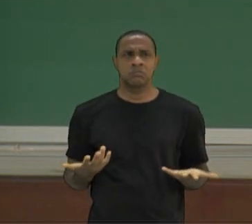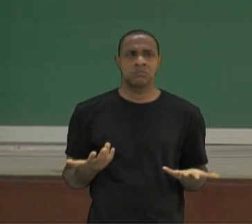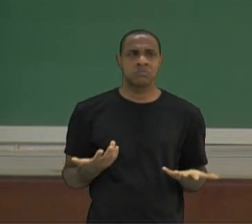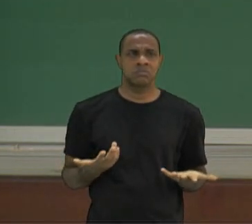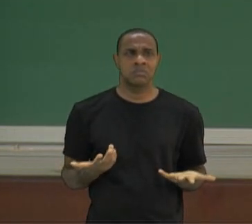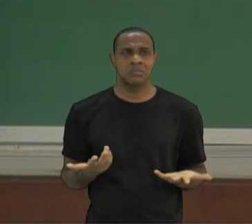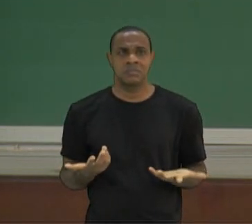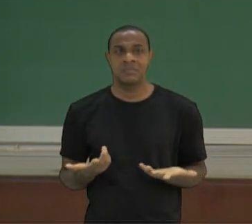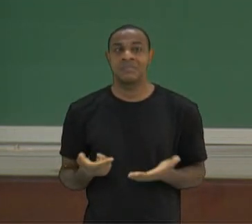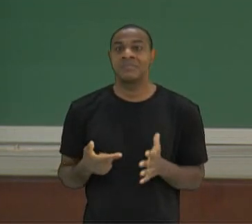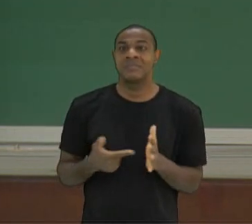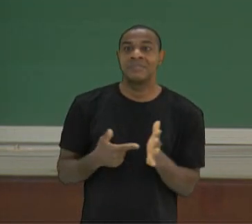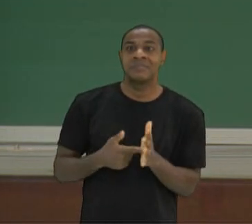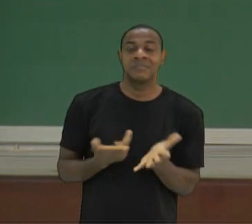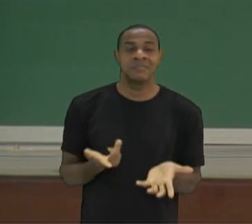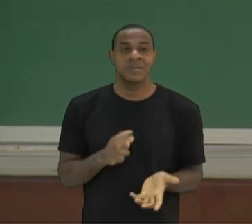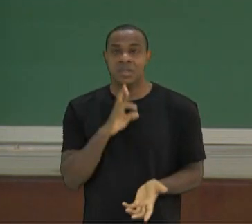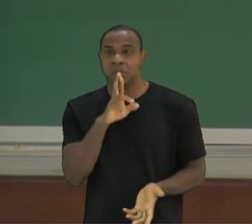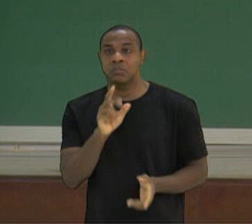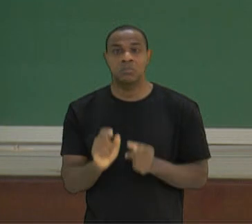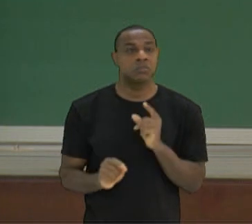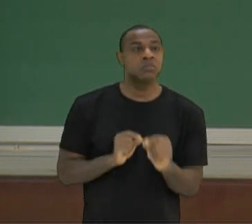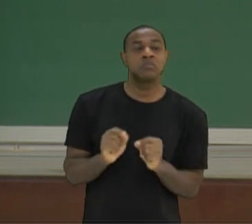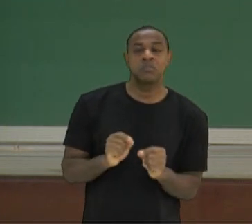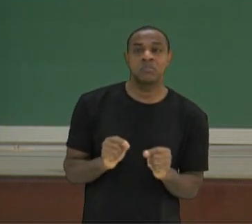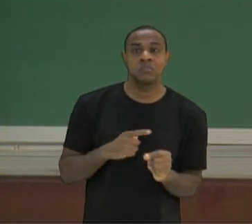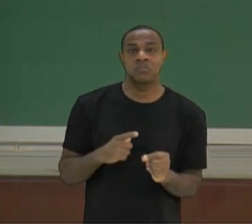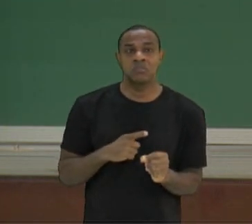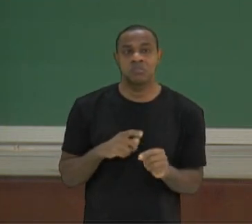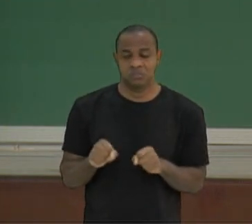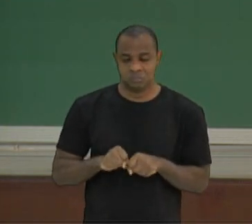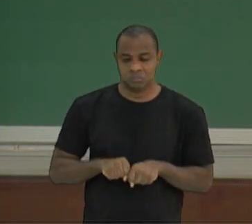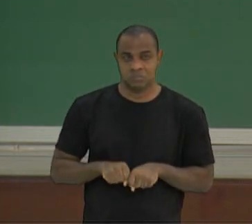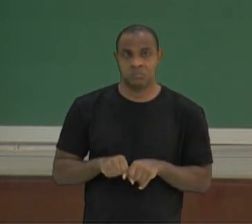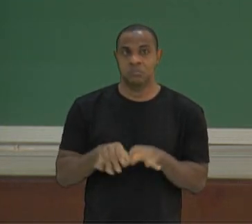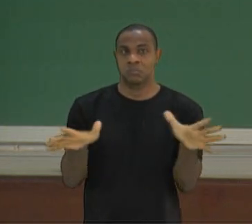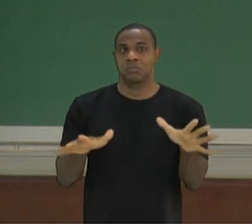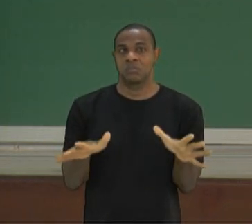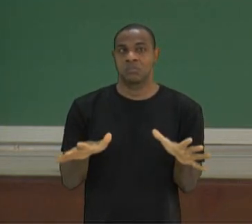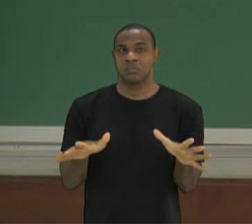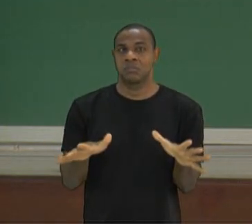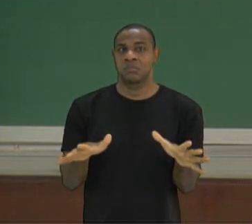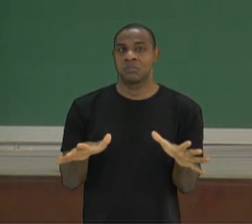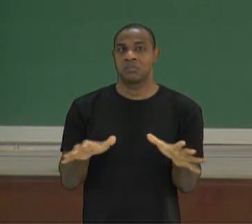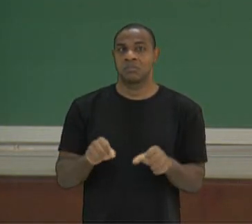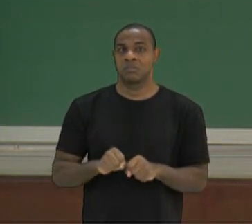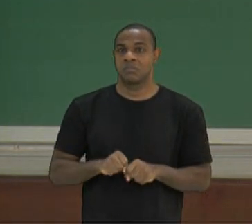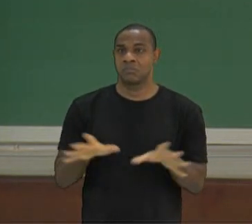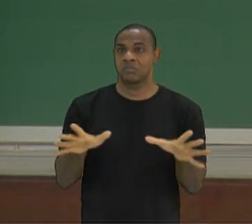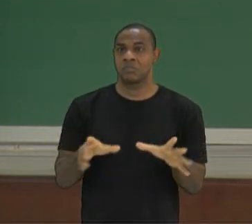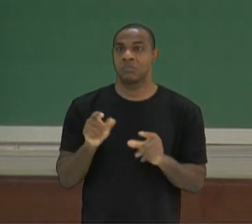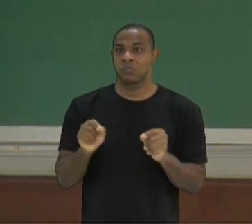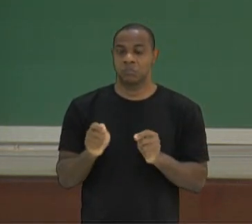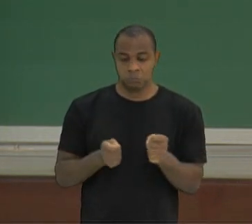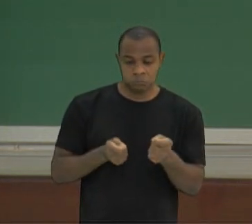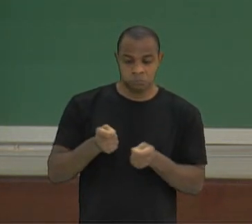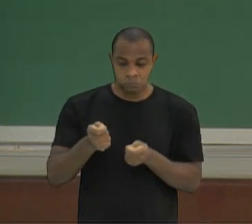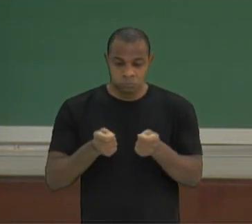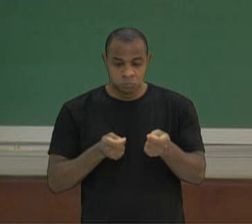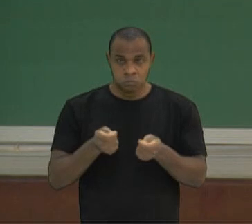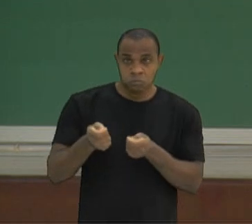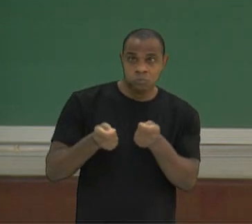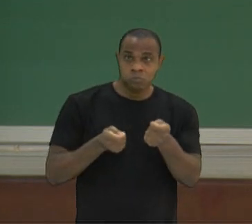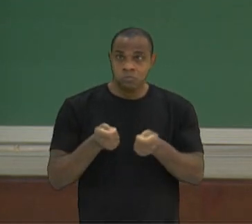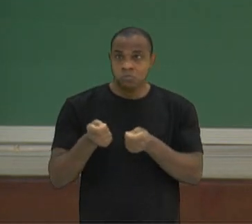derivou, ou seja, resultou numa distribuição bastante regular. Olha que